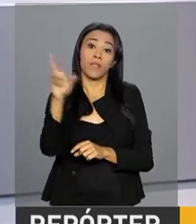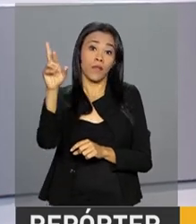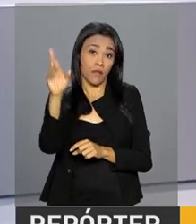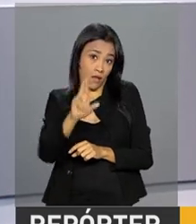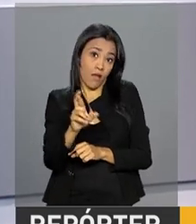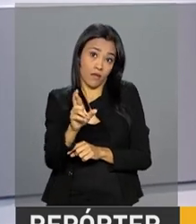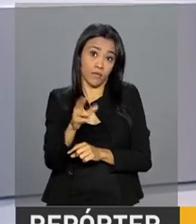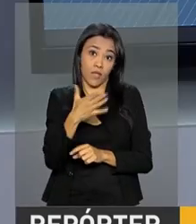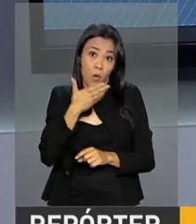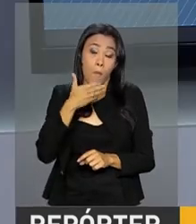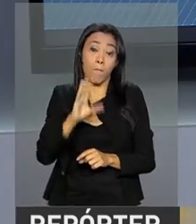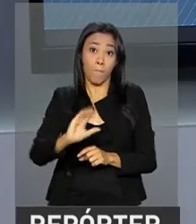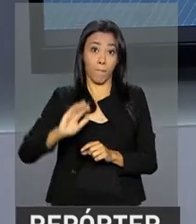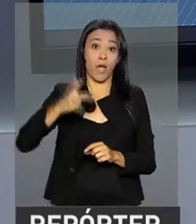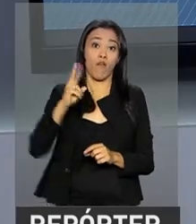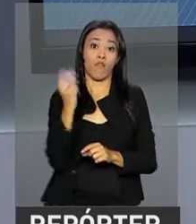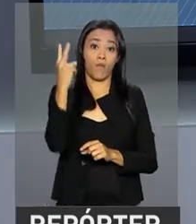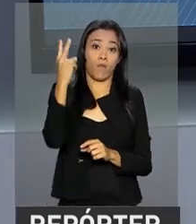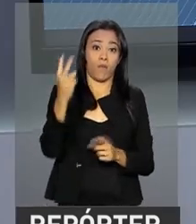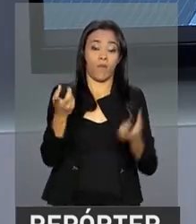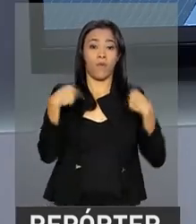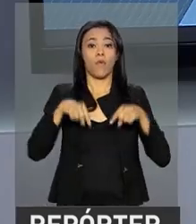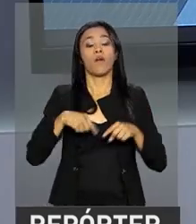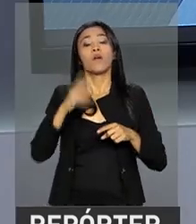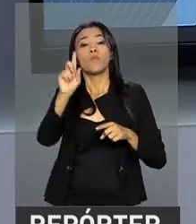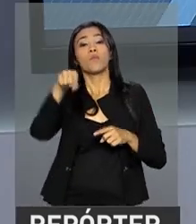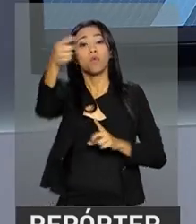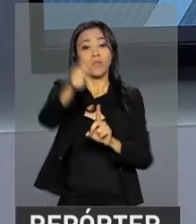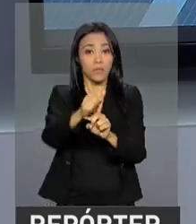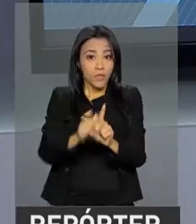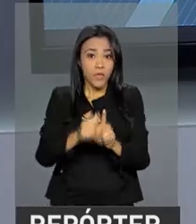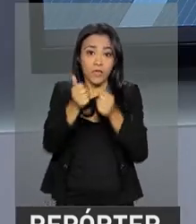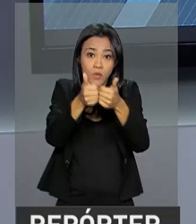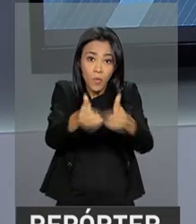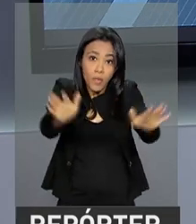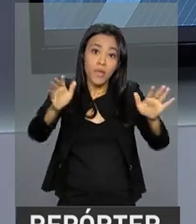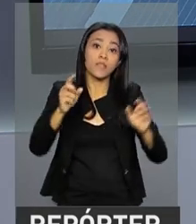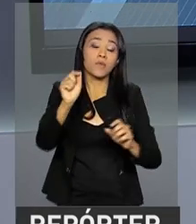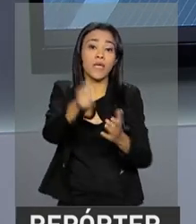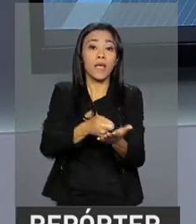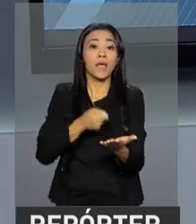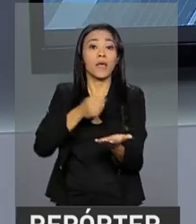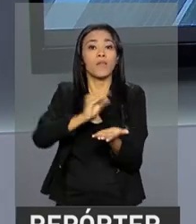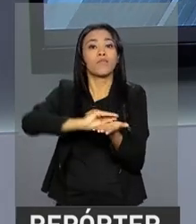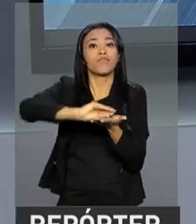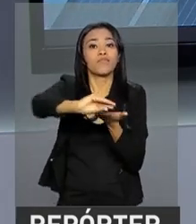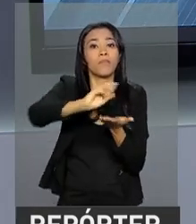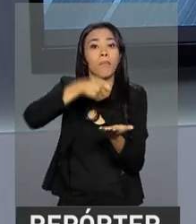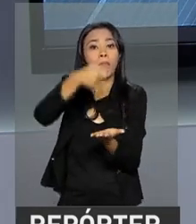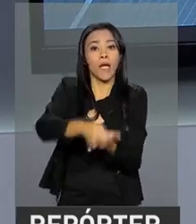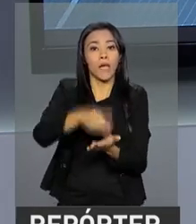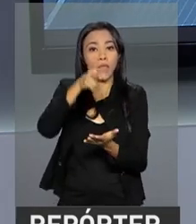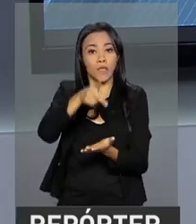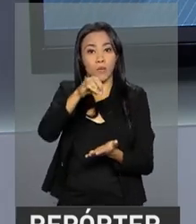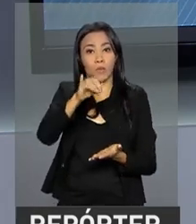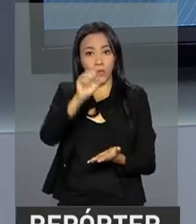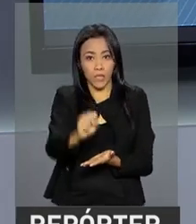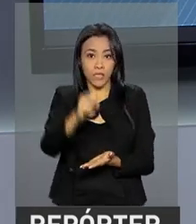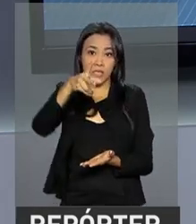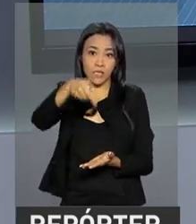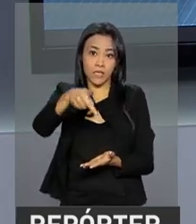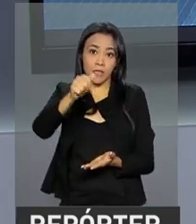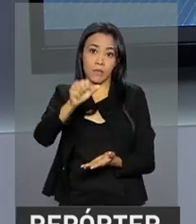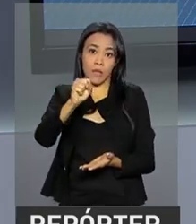maior valor começa no próximo mês a liberação das cotas do pis pasep créditos depositados pelo